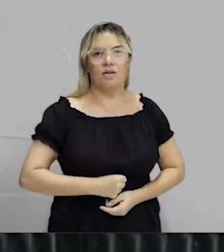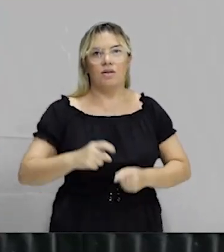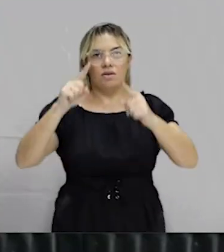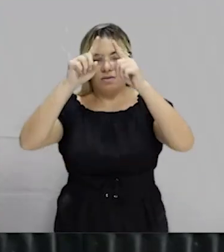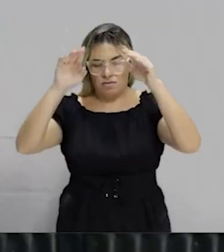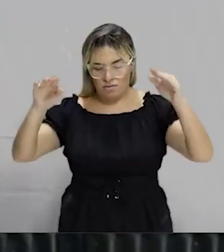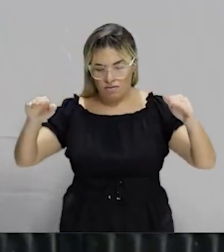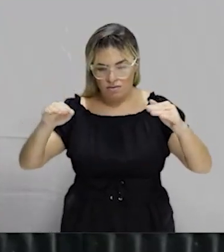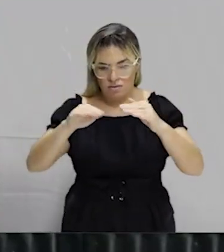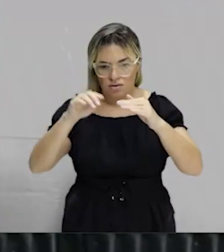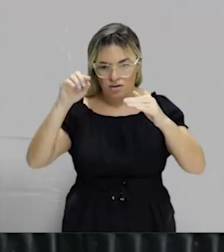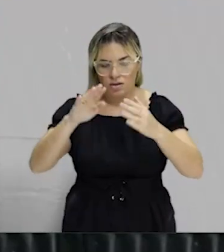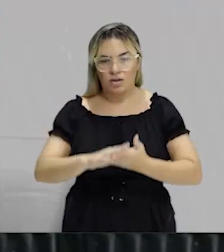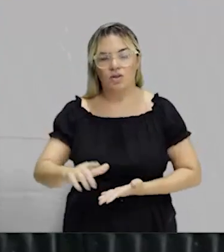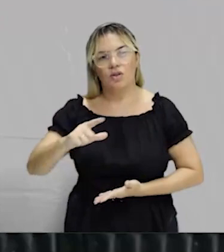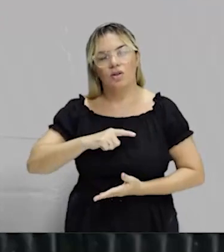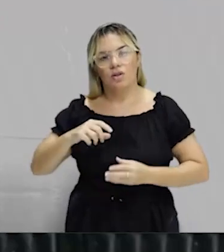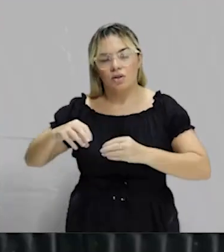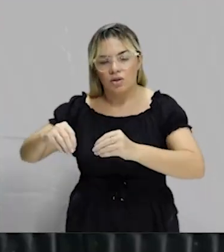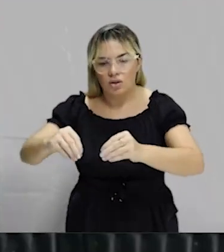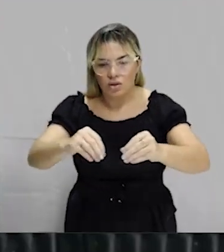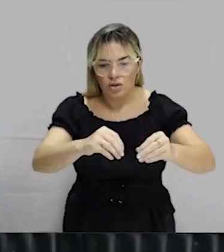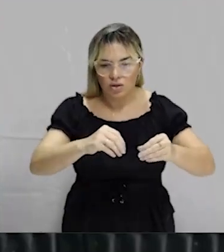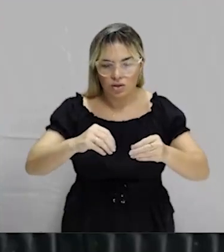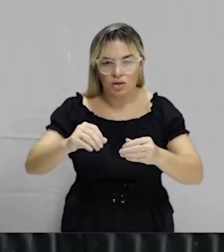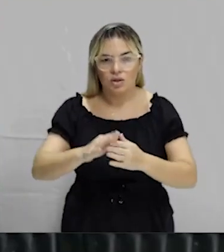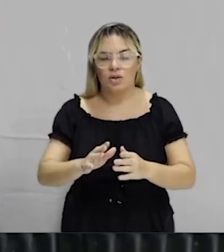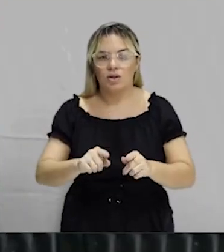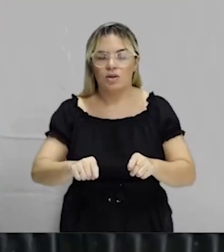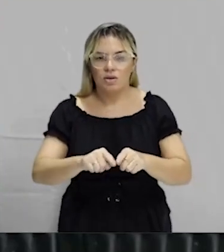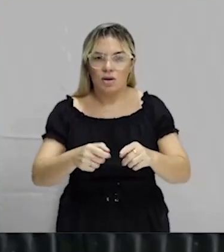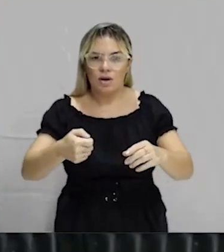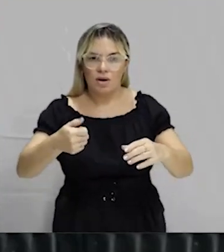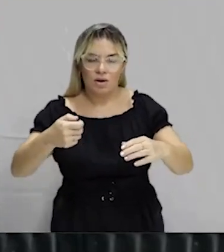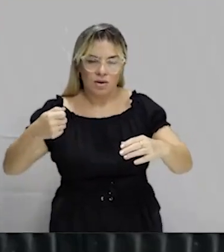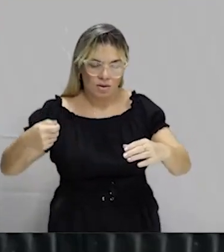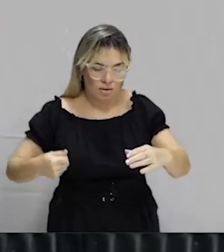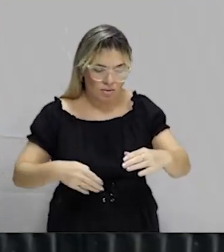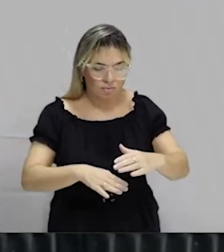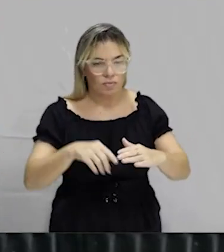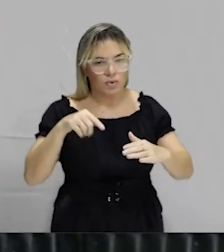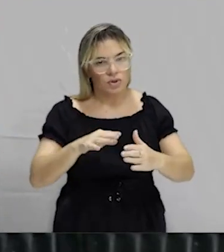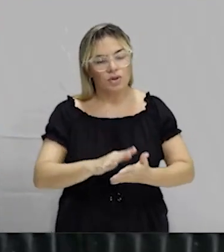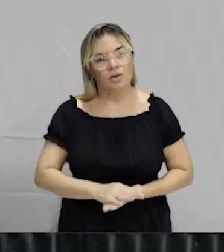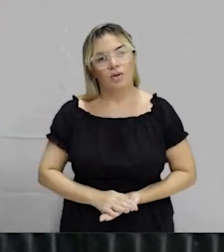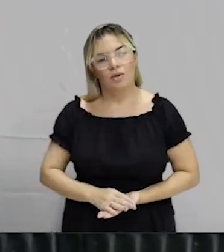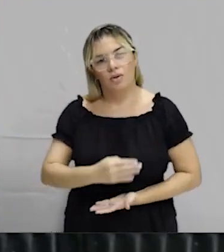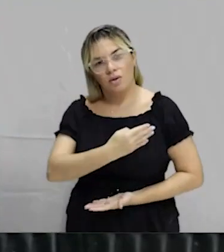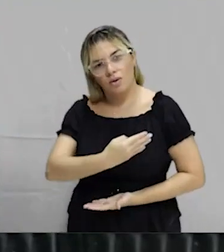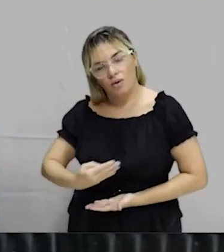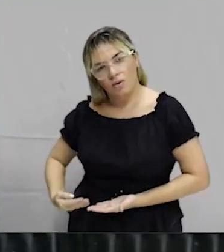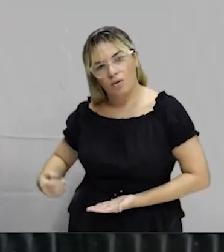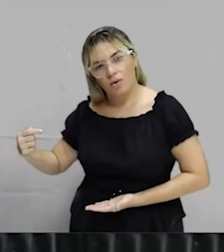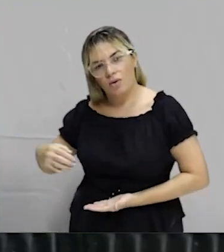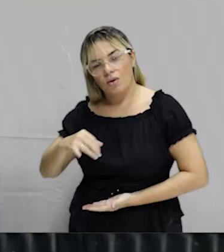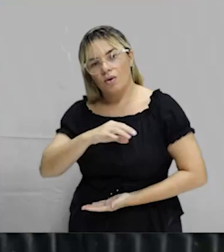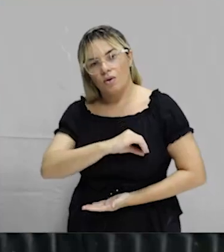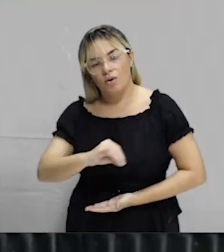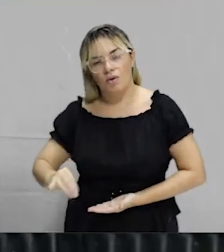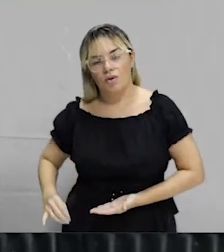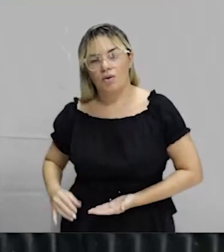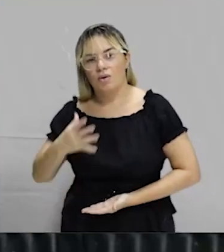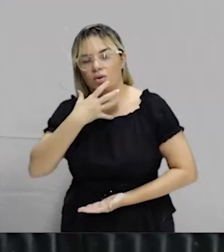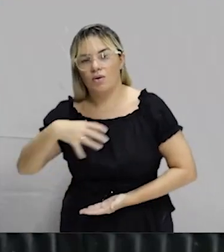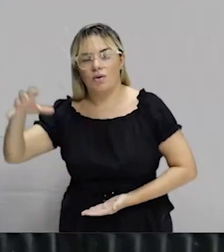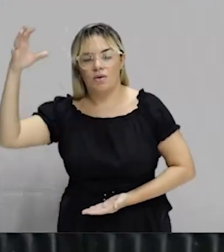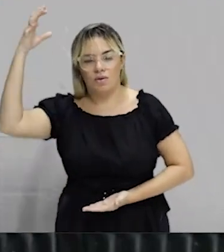eles possuíam terras e recebiam donativos por parte do Estado. O Estado doava uma série